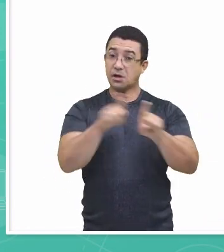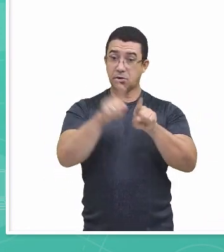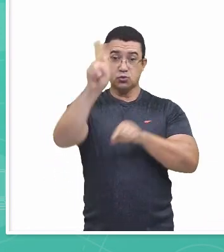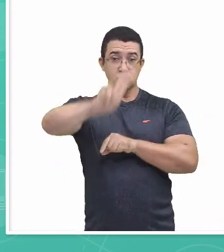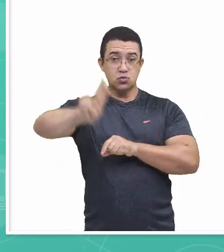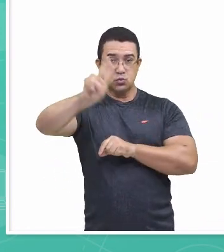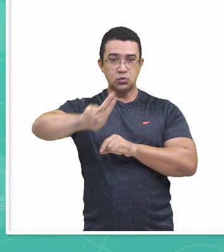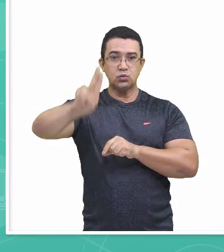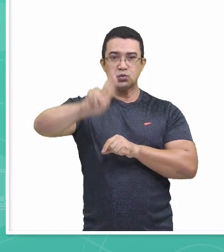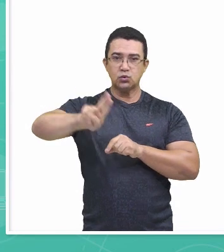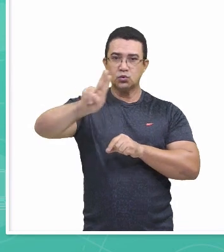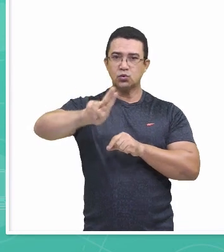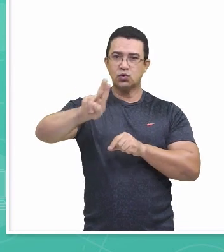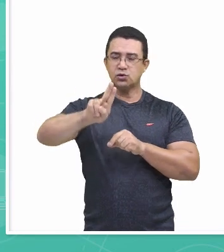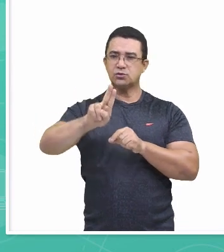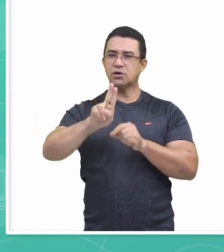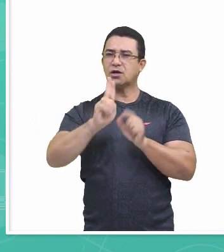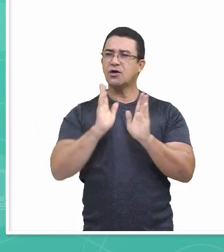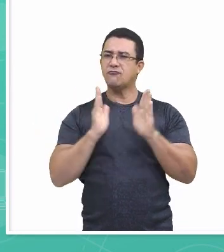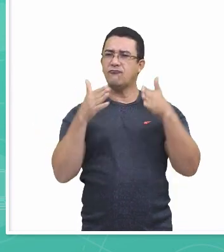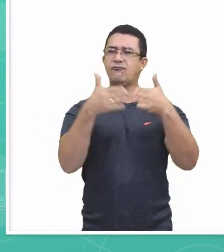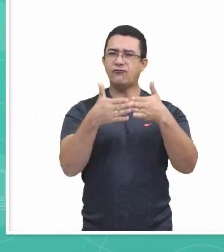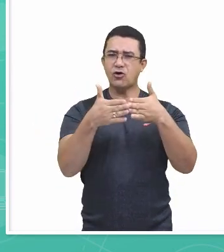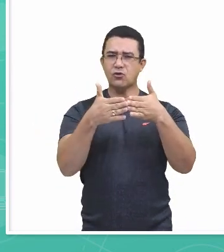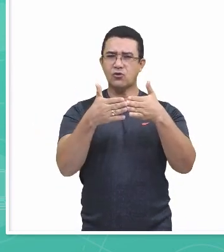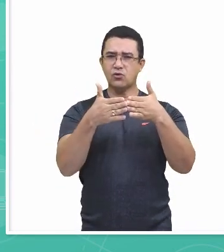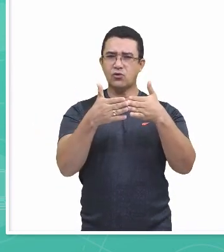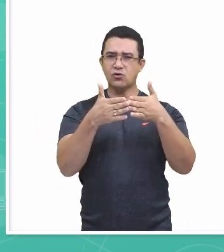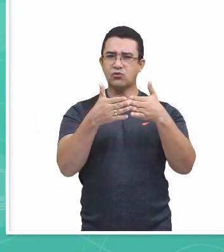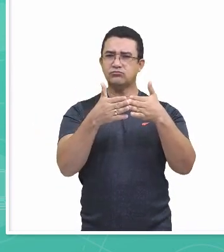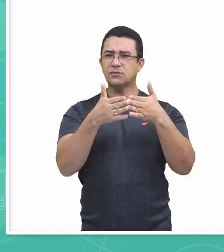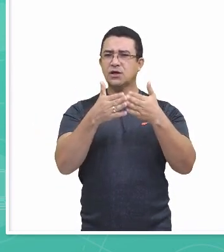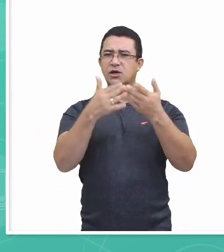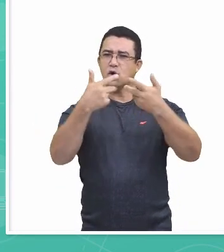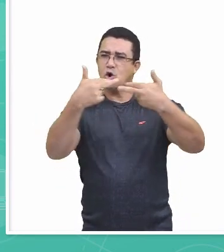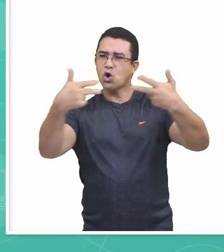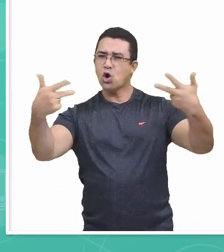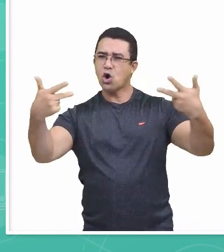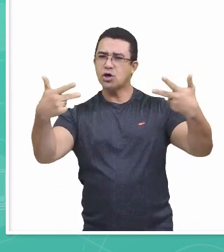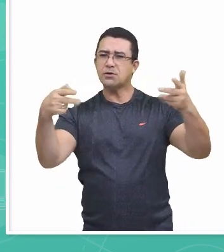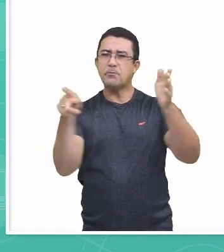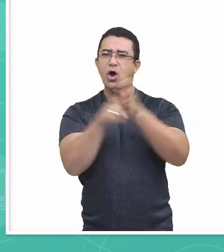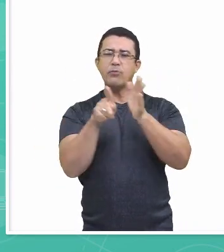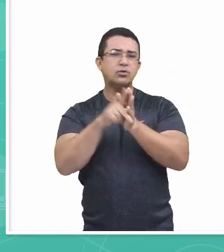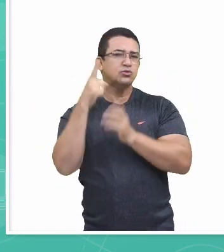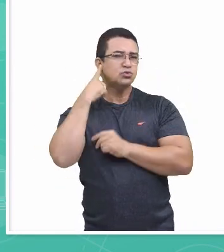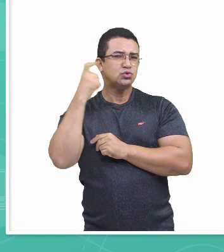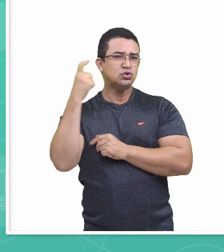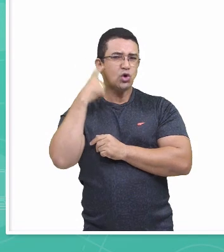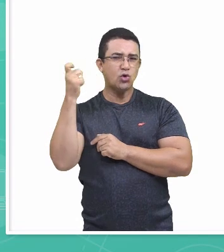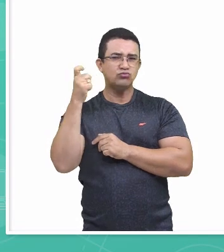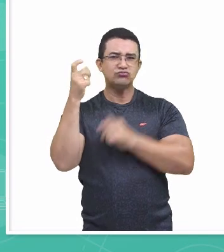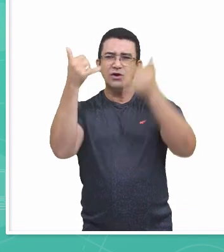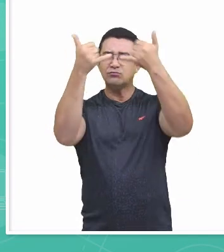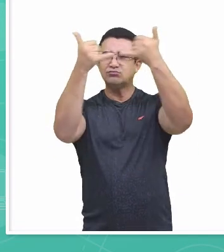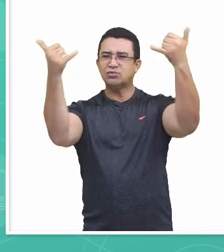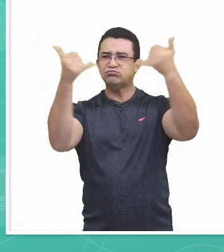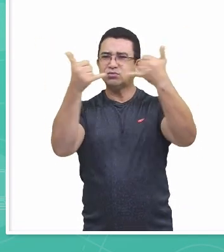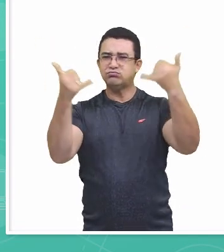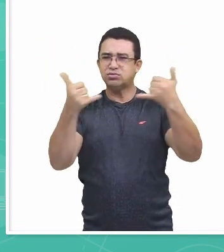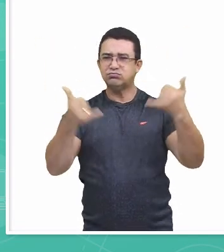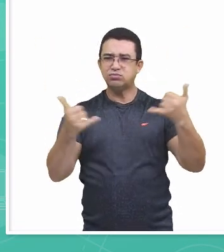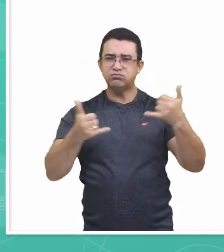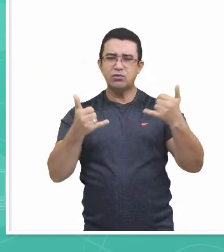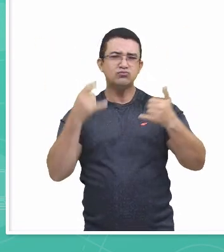também ênfase em elementos de sonoridade. Falei aqui sobre a rima, né? Falei